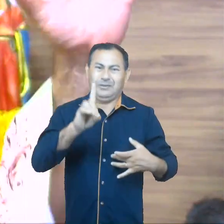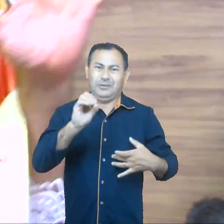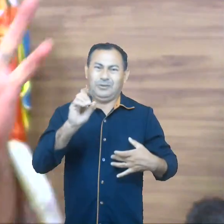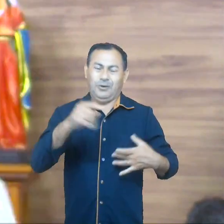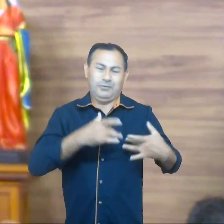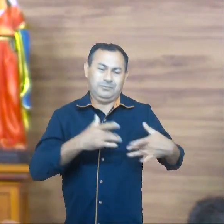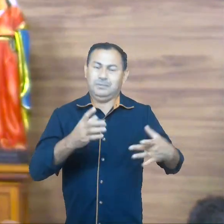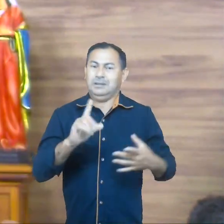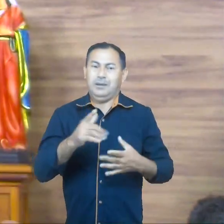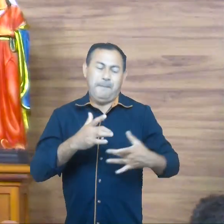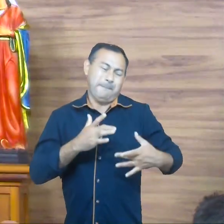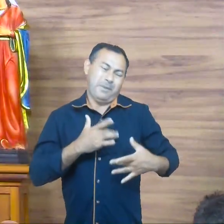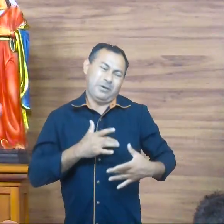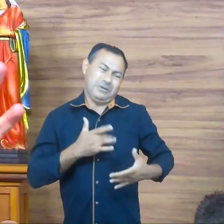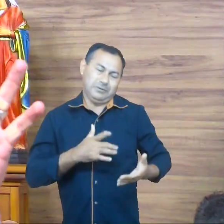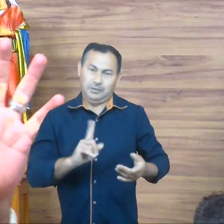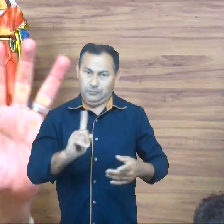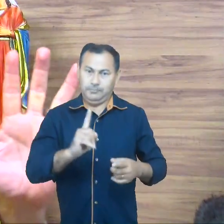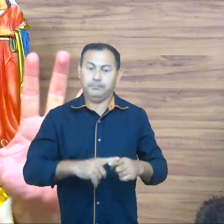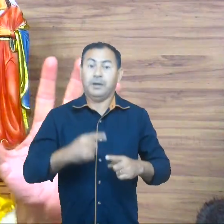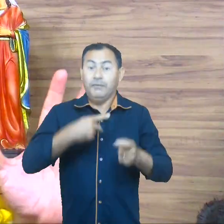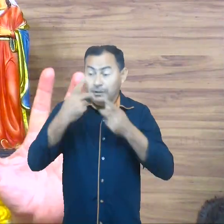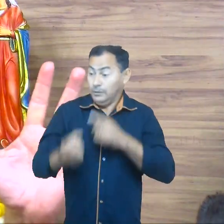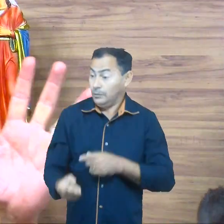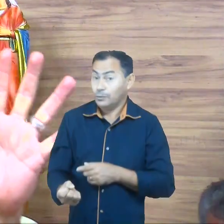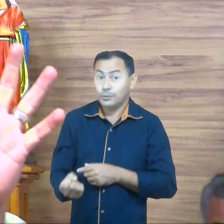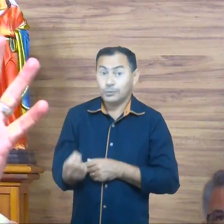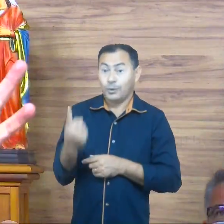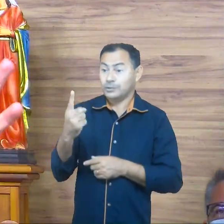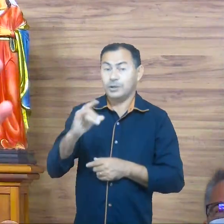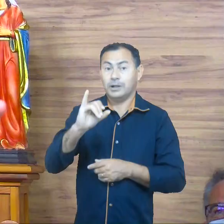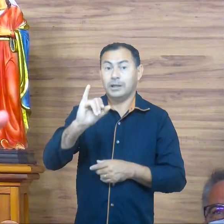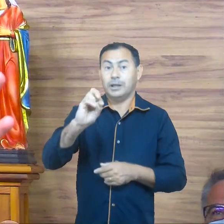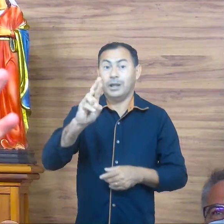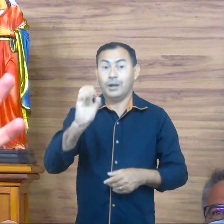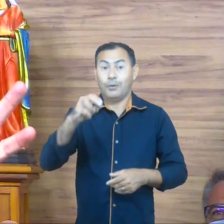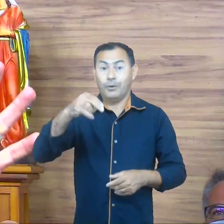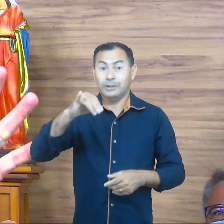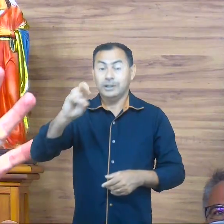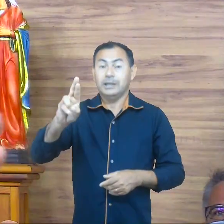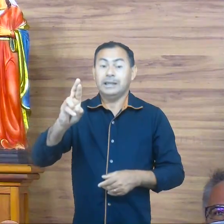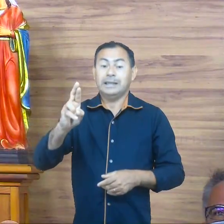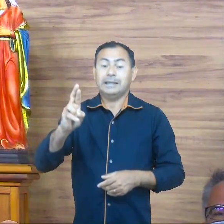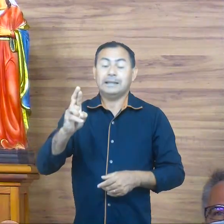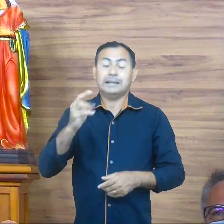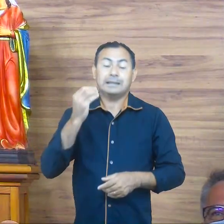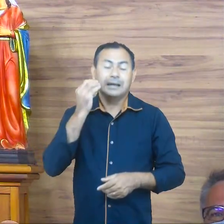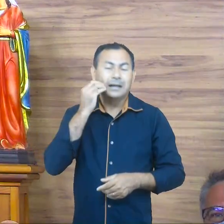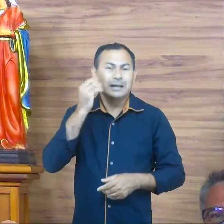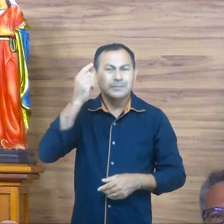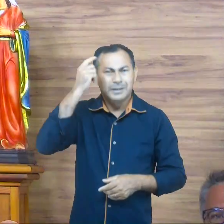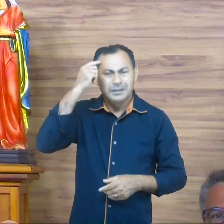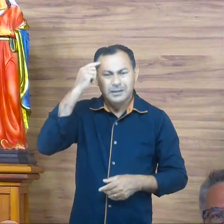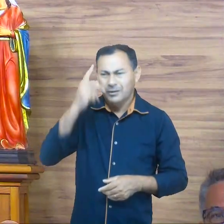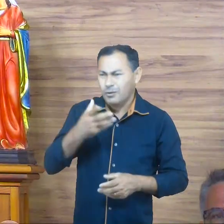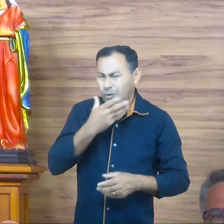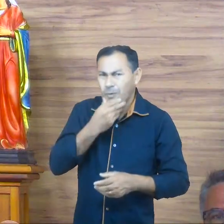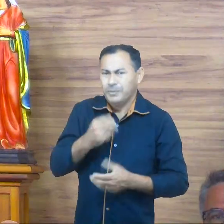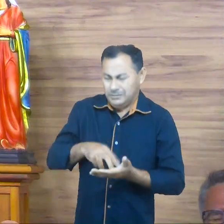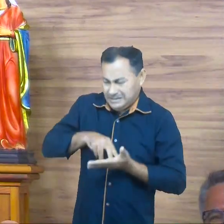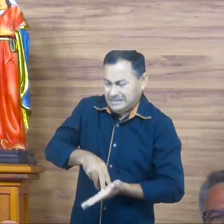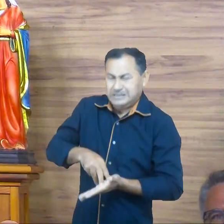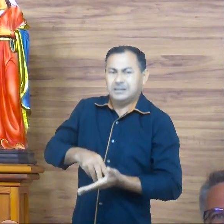nem pena, mas eu falei assim, nossa, como o Ironi está aguentando. Eu até penso, como que esse homem